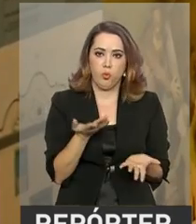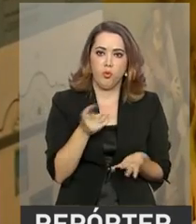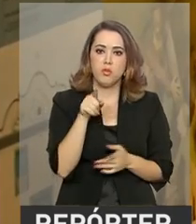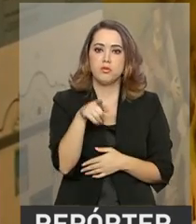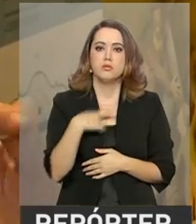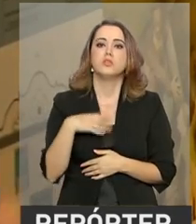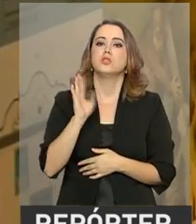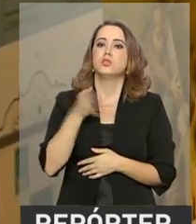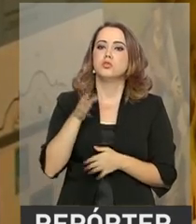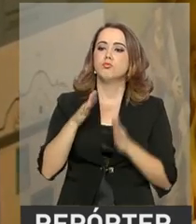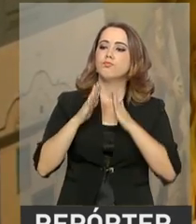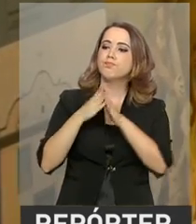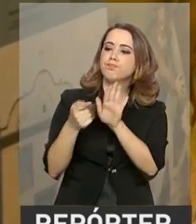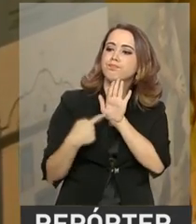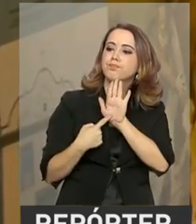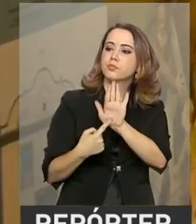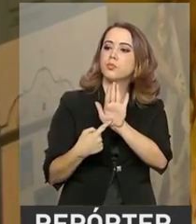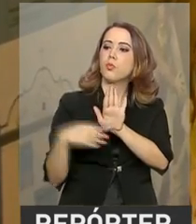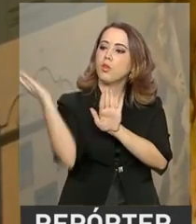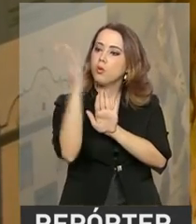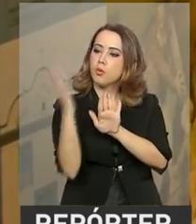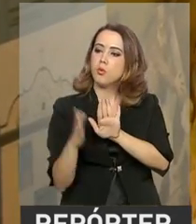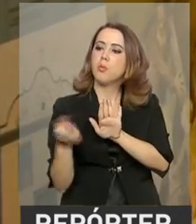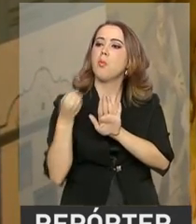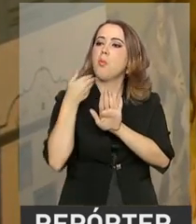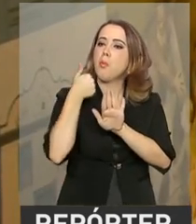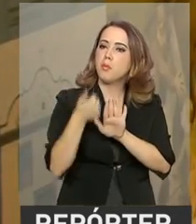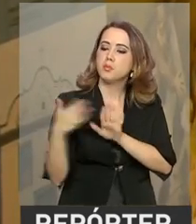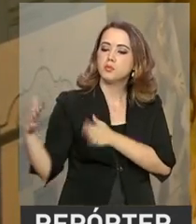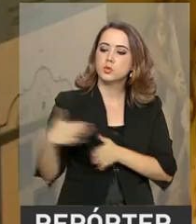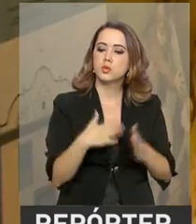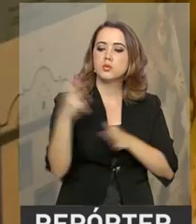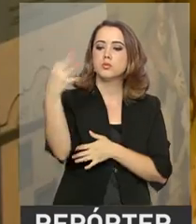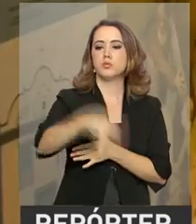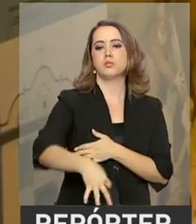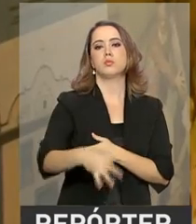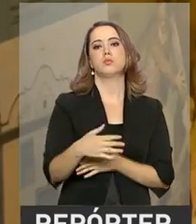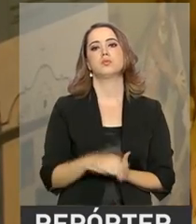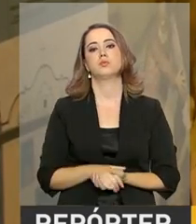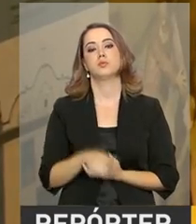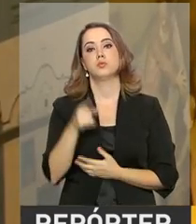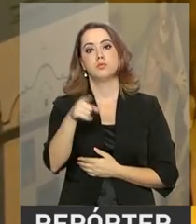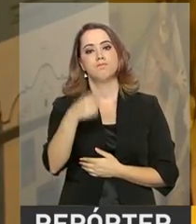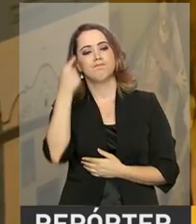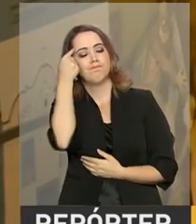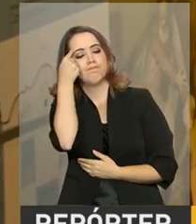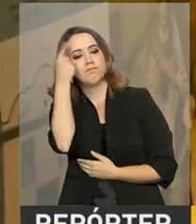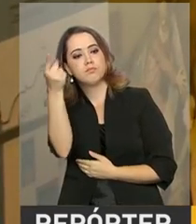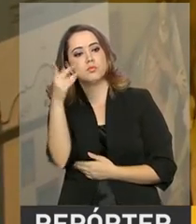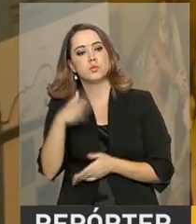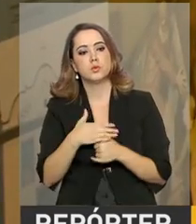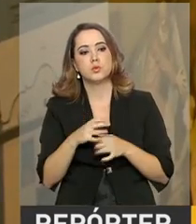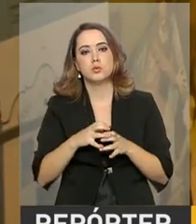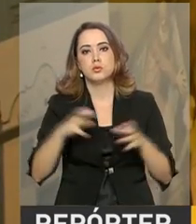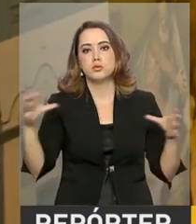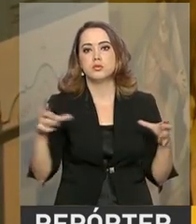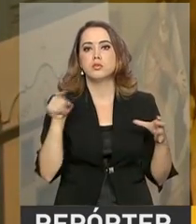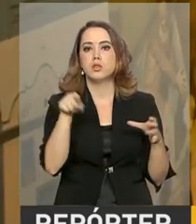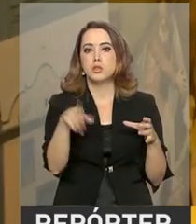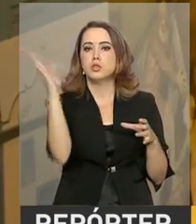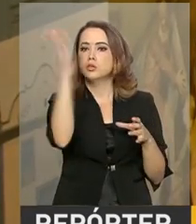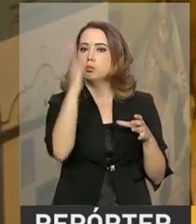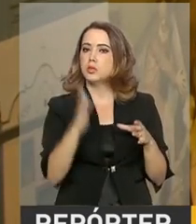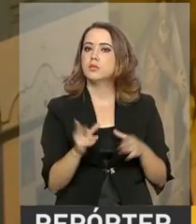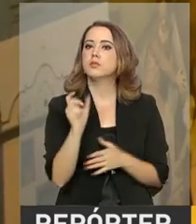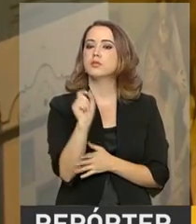exposição na Casa Brasil, o país está indo pelo caminho certo. Está dando uma ideia bem grande do que é o